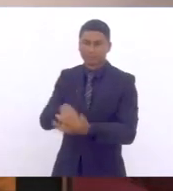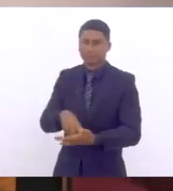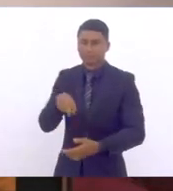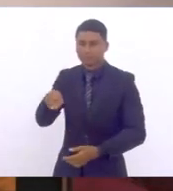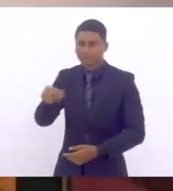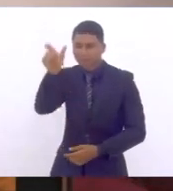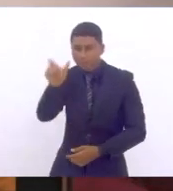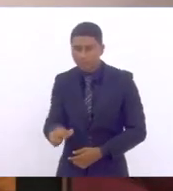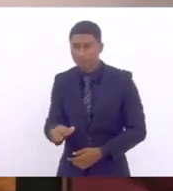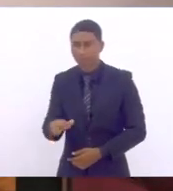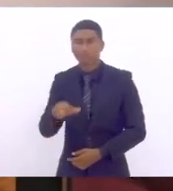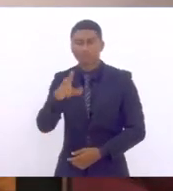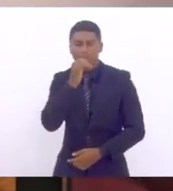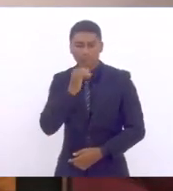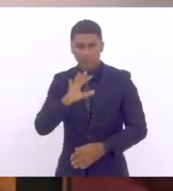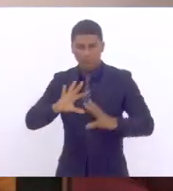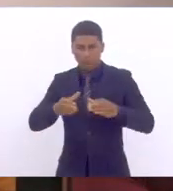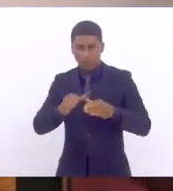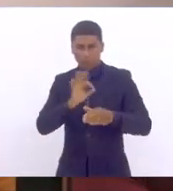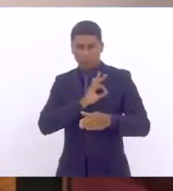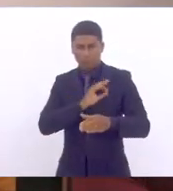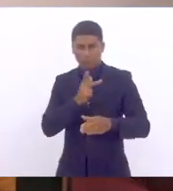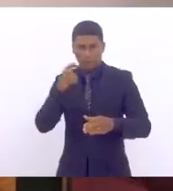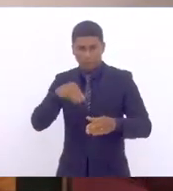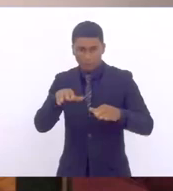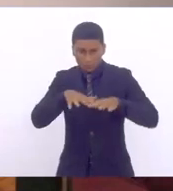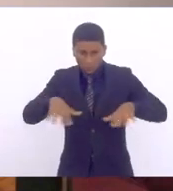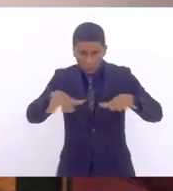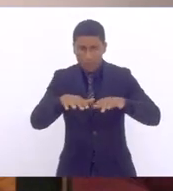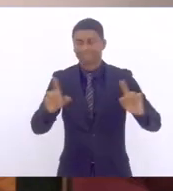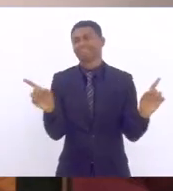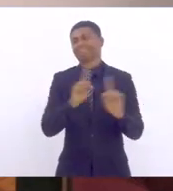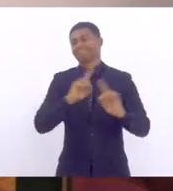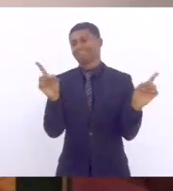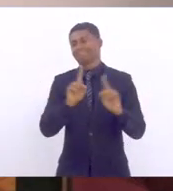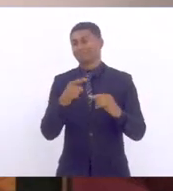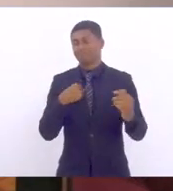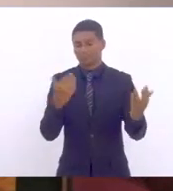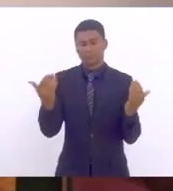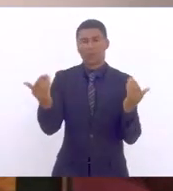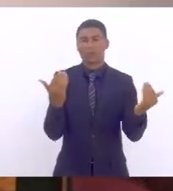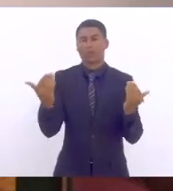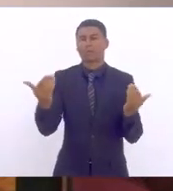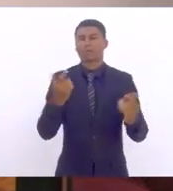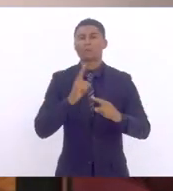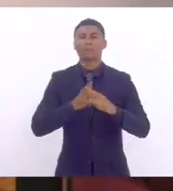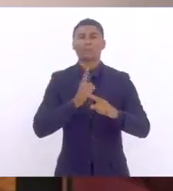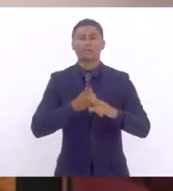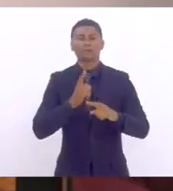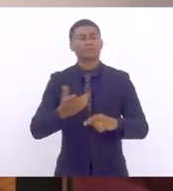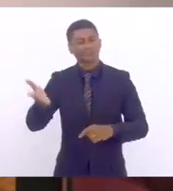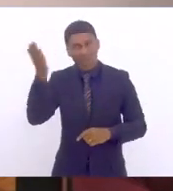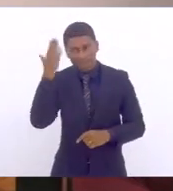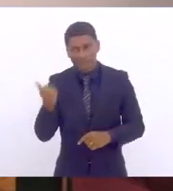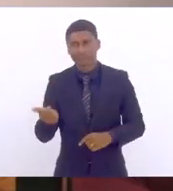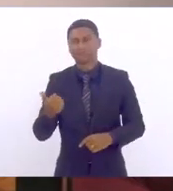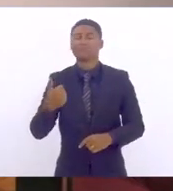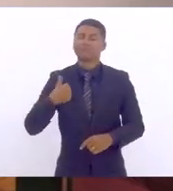arbitrária. Mas a polícia militar, não. Eu estou trazendo essa comparação porque eu sei e